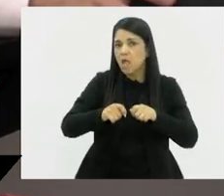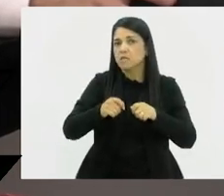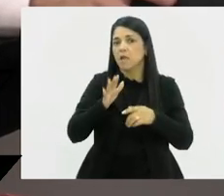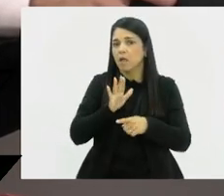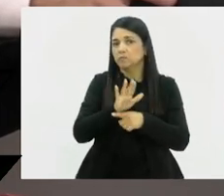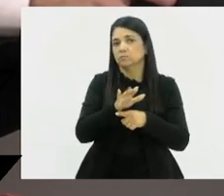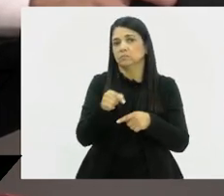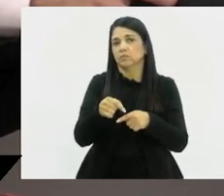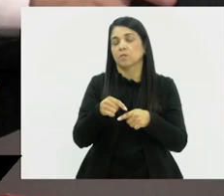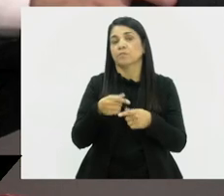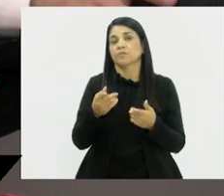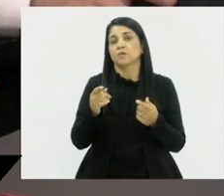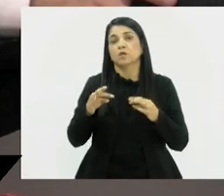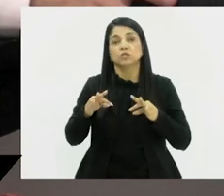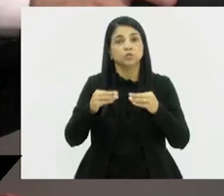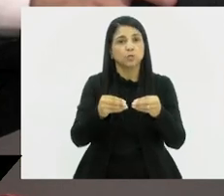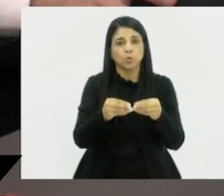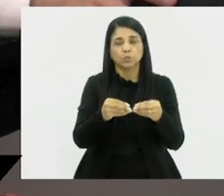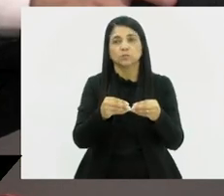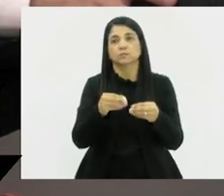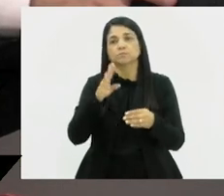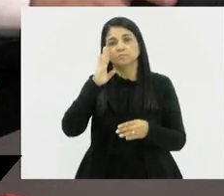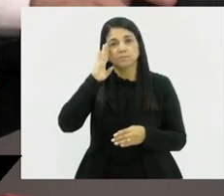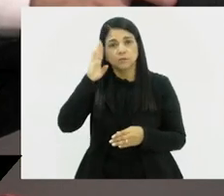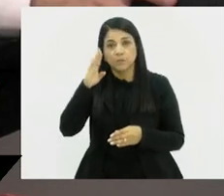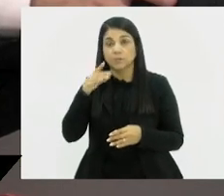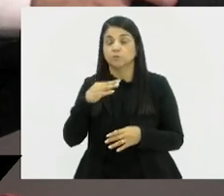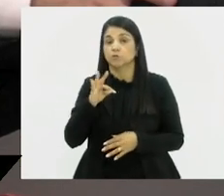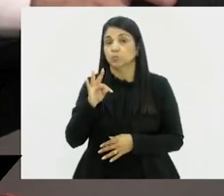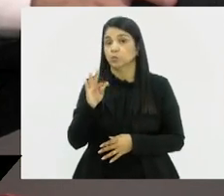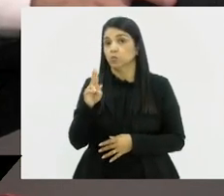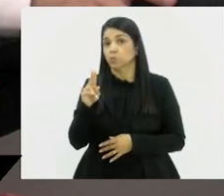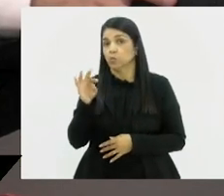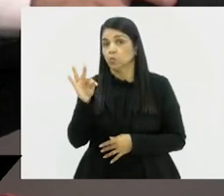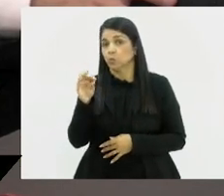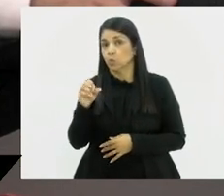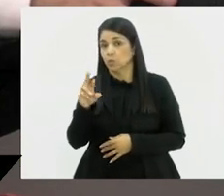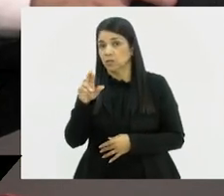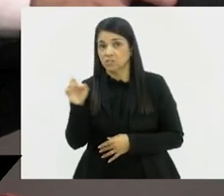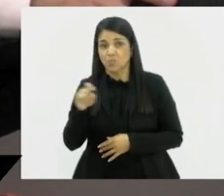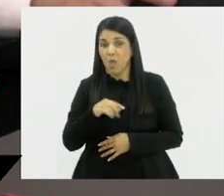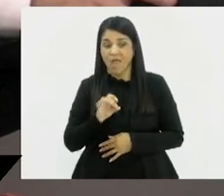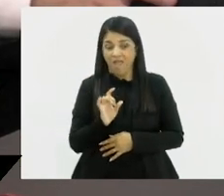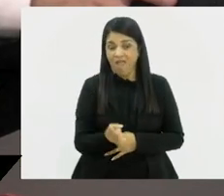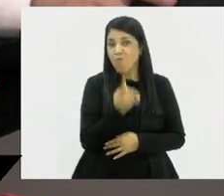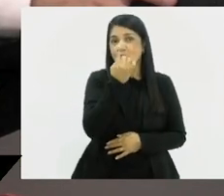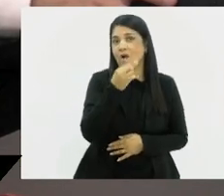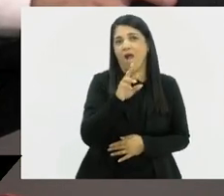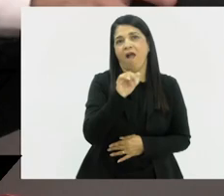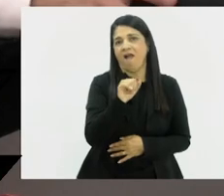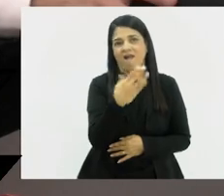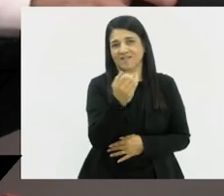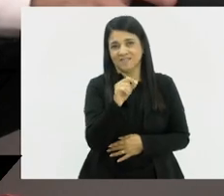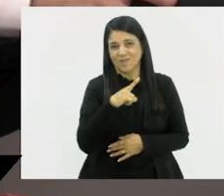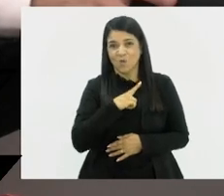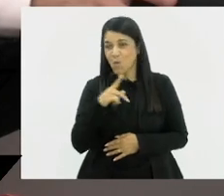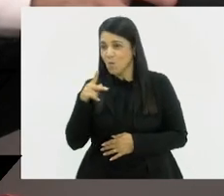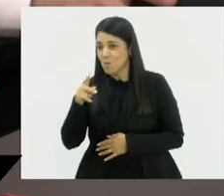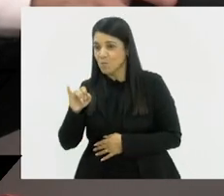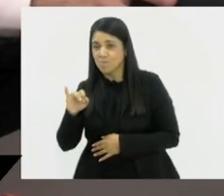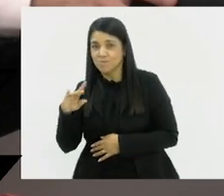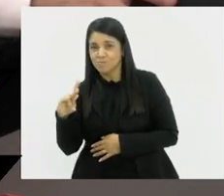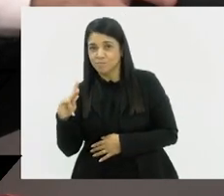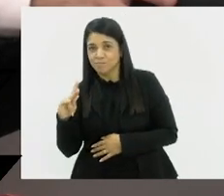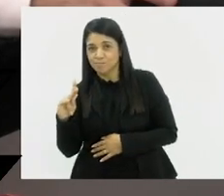Então, capacitação de todas as formas, principalmente dos tutores. Porque não é sobre uma raça. Né? Se eu tenho um pincher, ou um